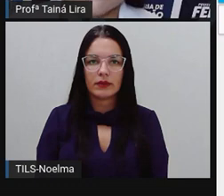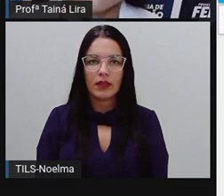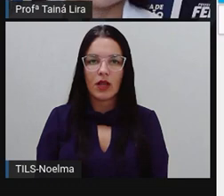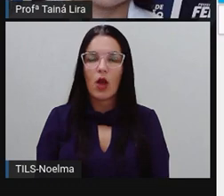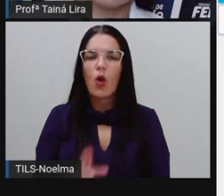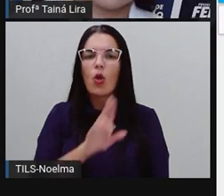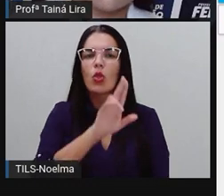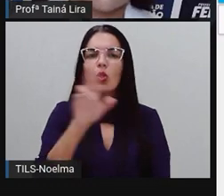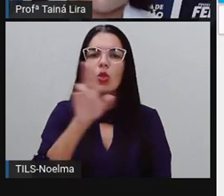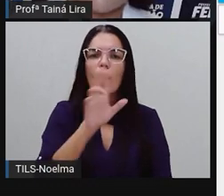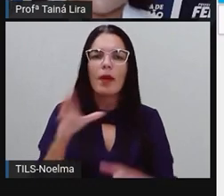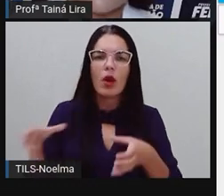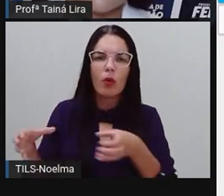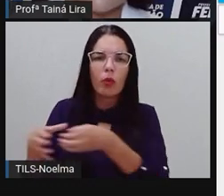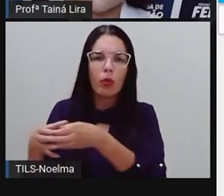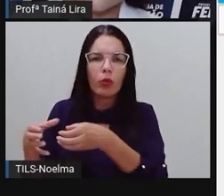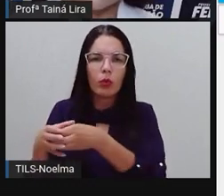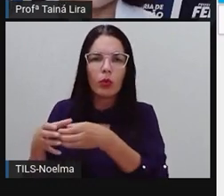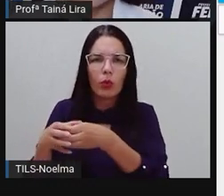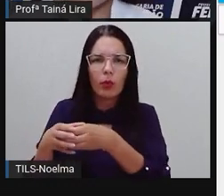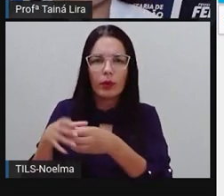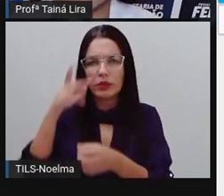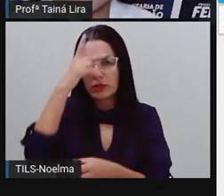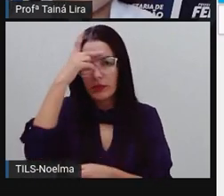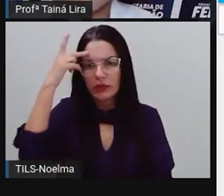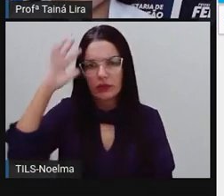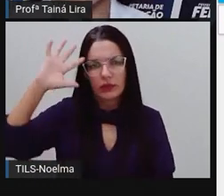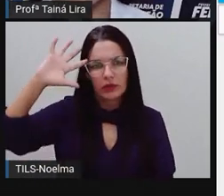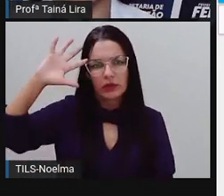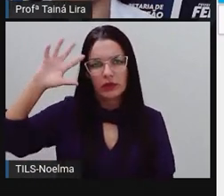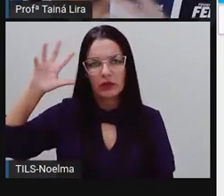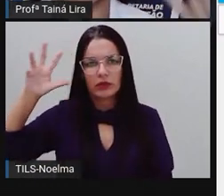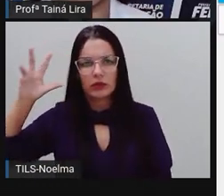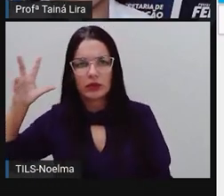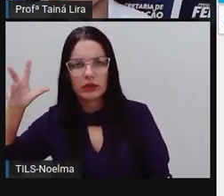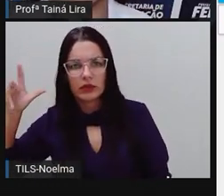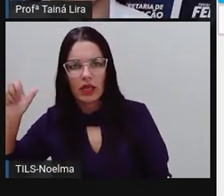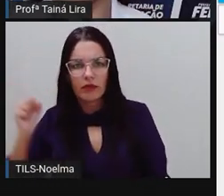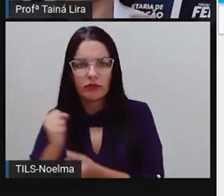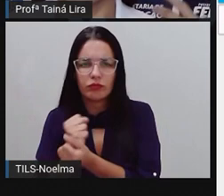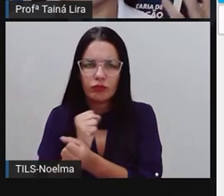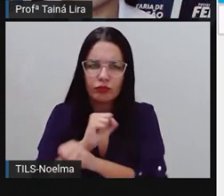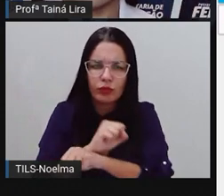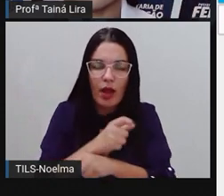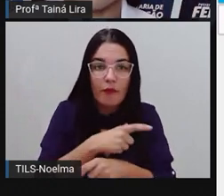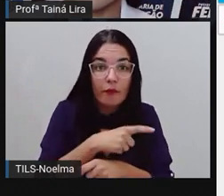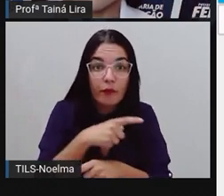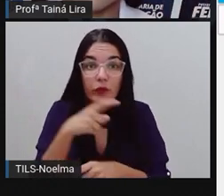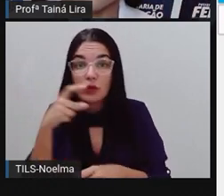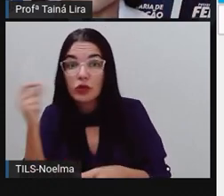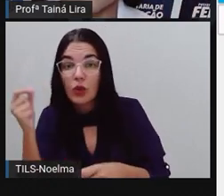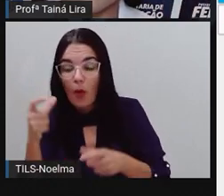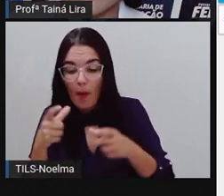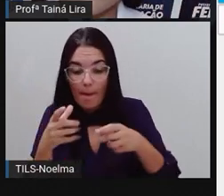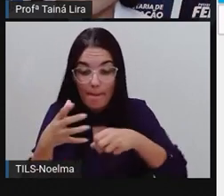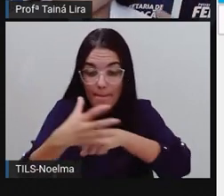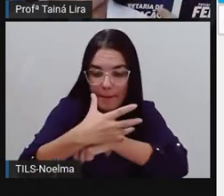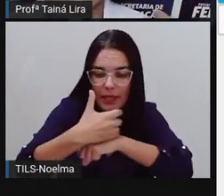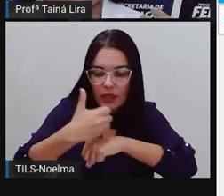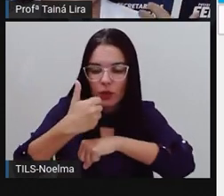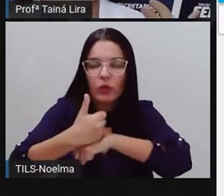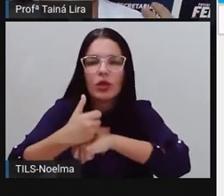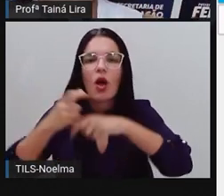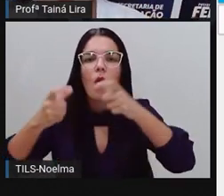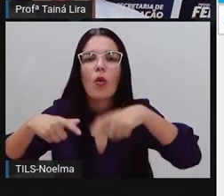9 nome de agrupamentos de africanos que estavam escravizados e fugiram né quando eles fugiram para